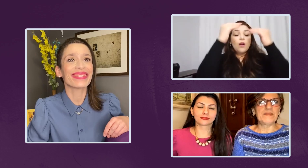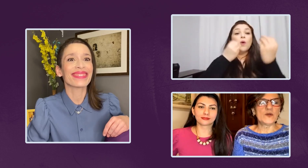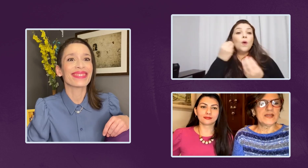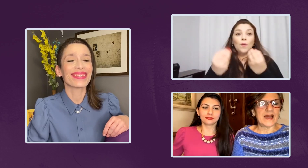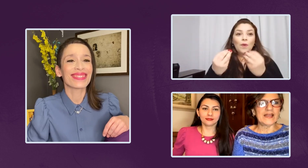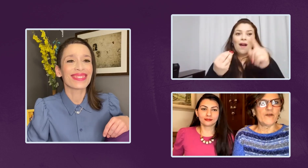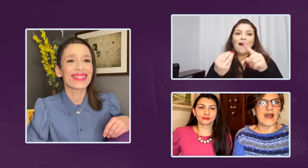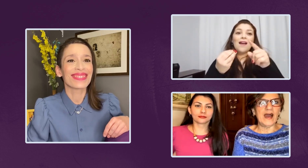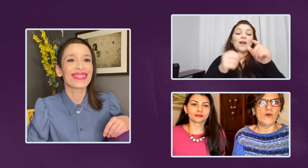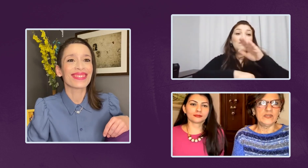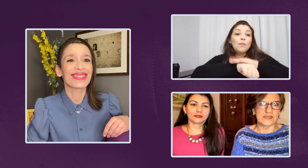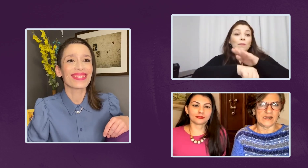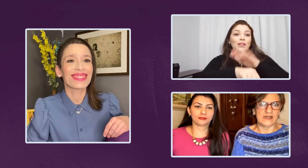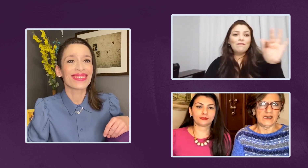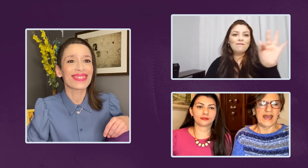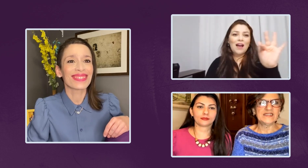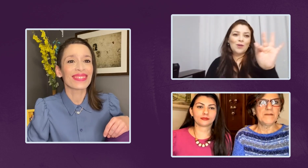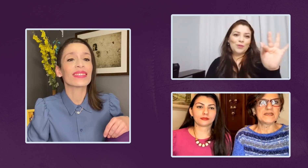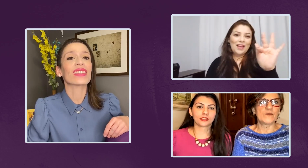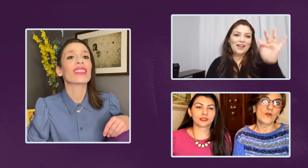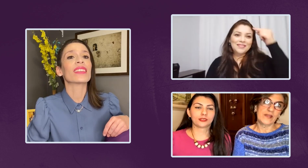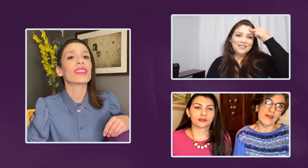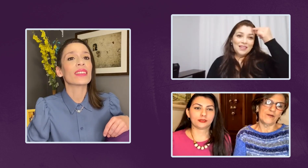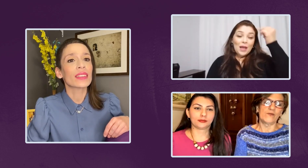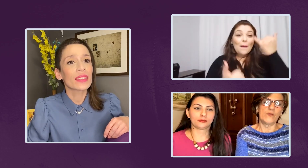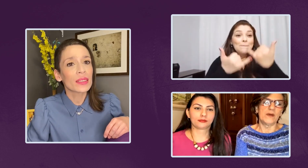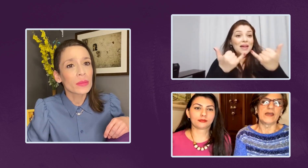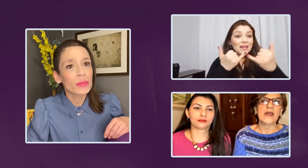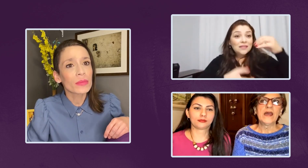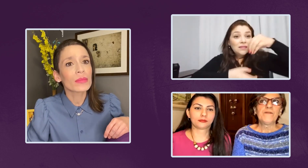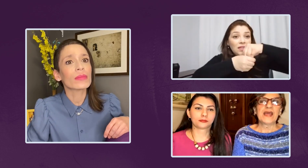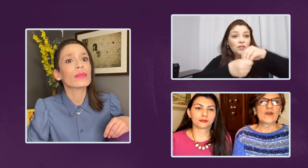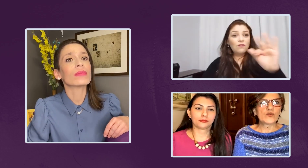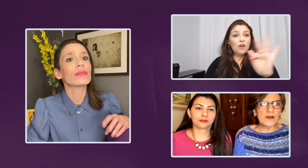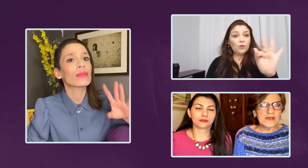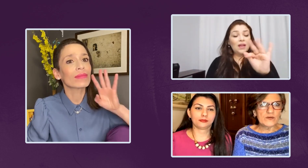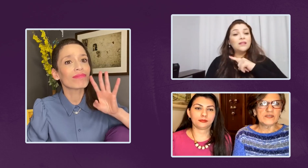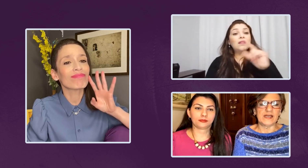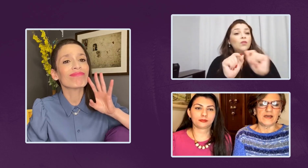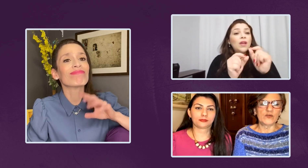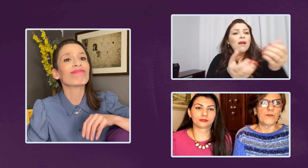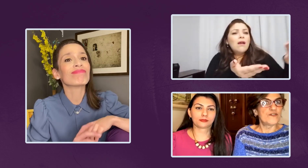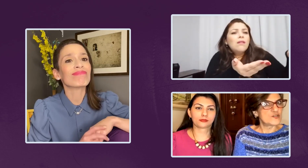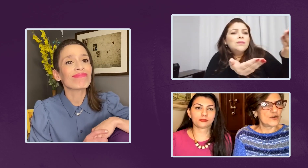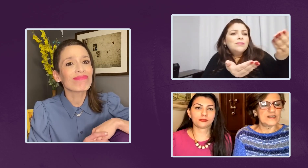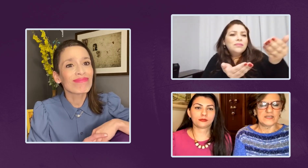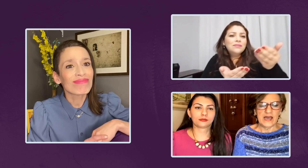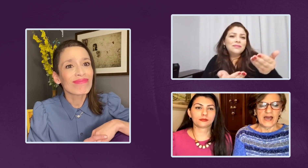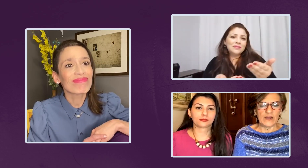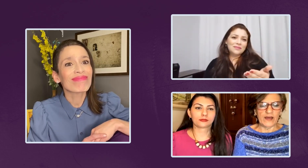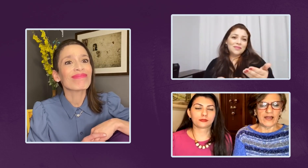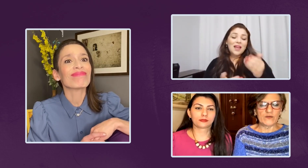a impressão que dá é que ela foi acolhida. Essa é a impressão que eu tenho como mãe. Ela encontrou amigos, ela encontrou